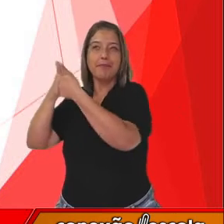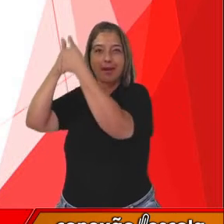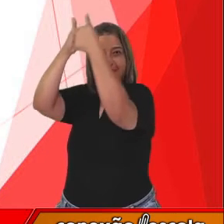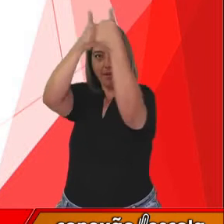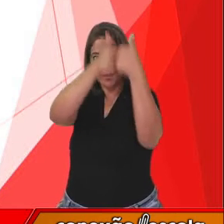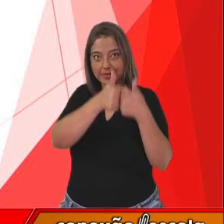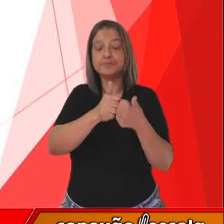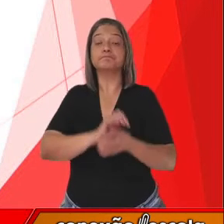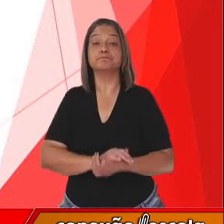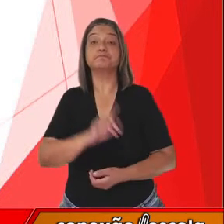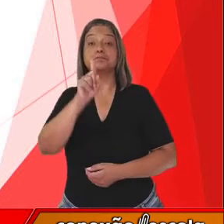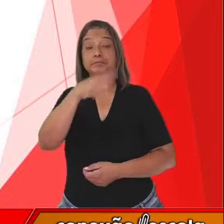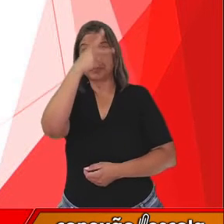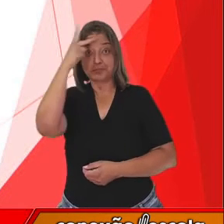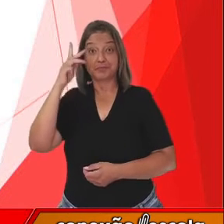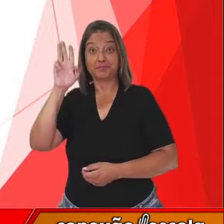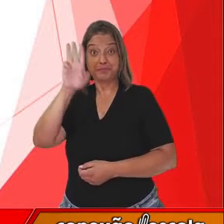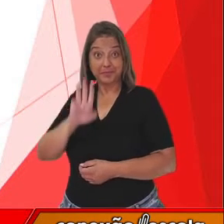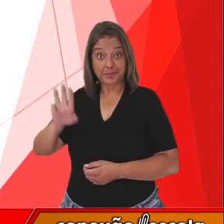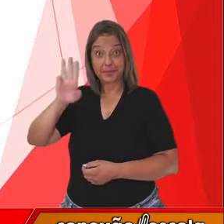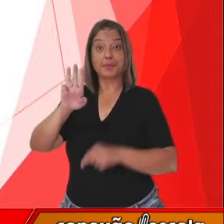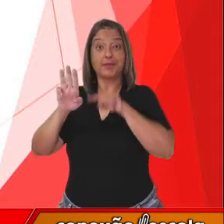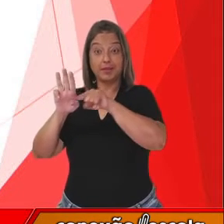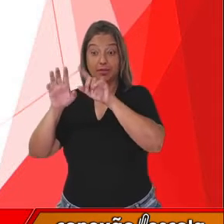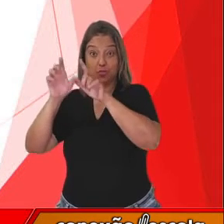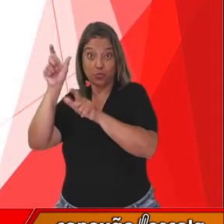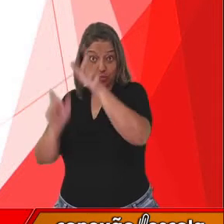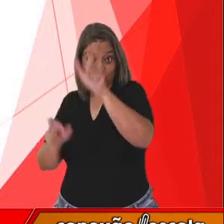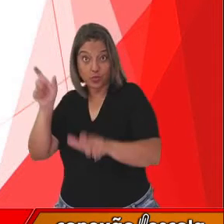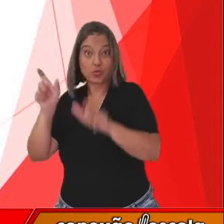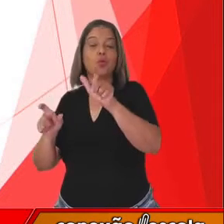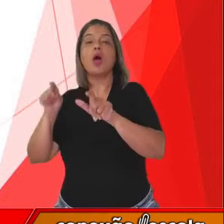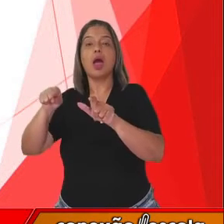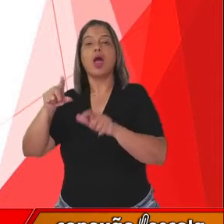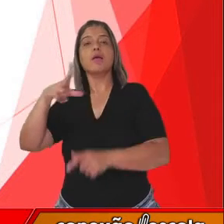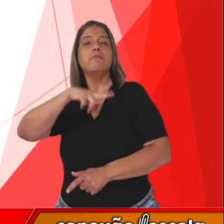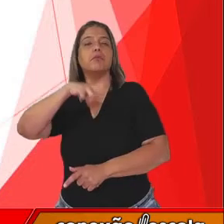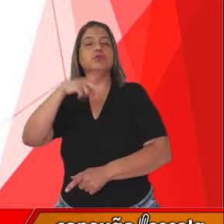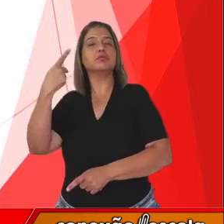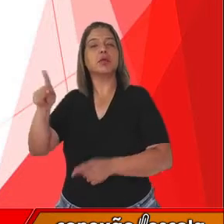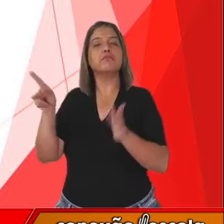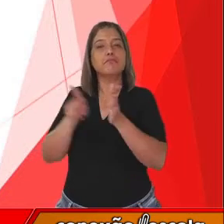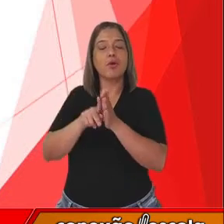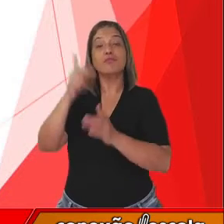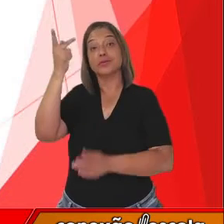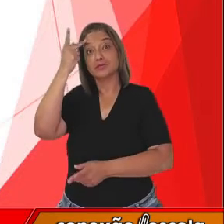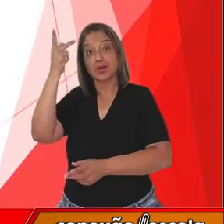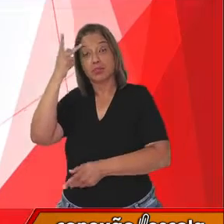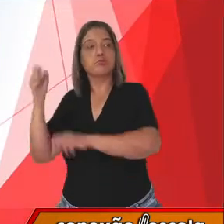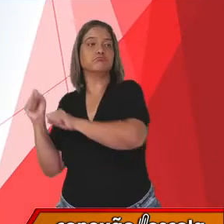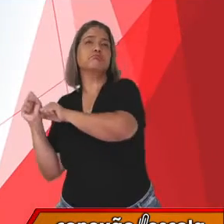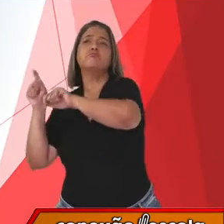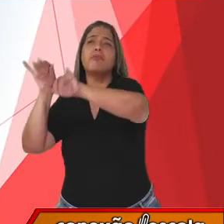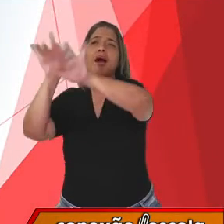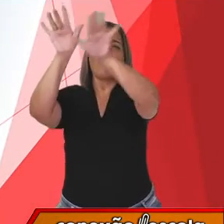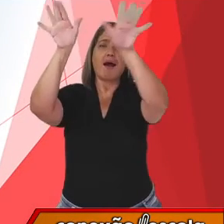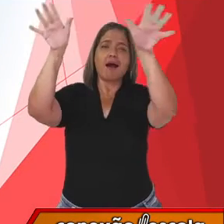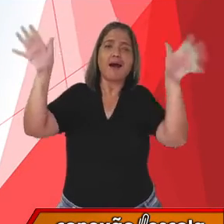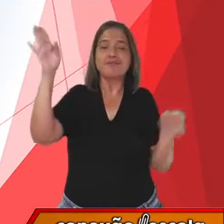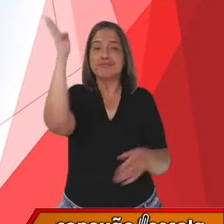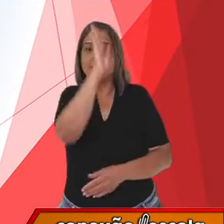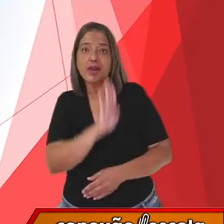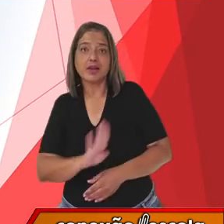foram expedições particulares saídas de São Paulo. Eram pessoas que se organizavam para essa